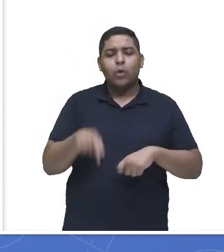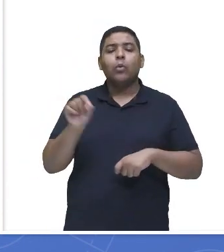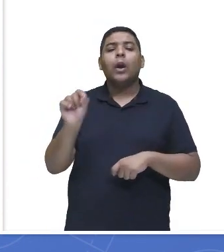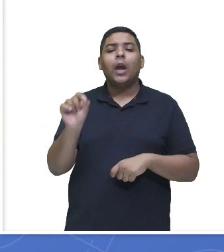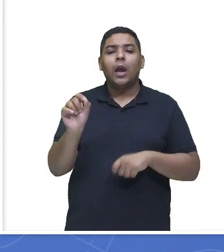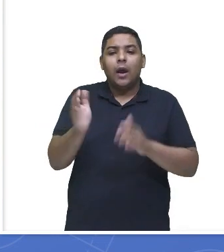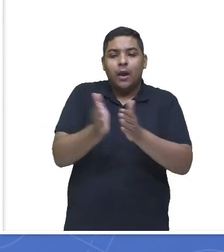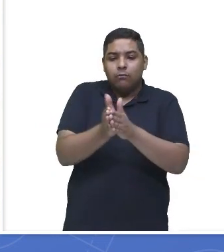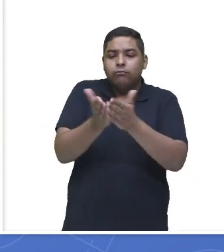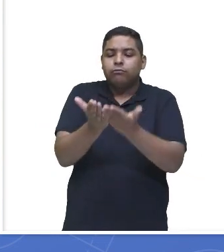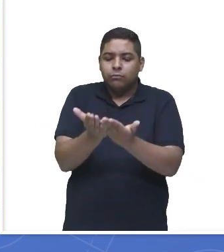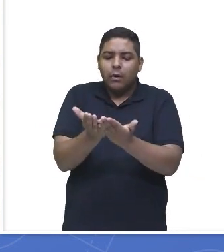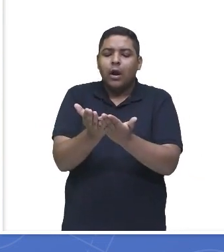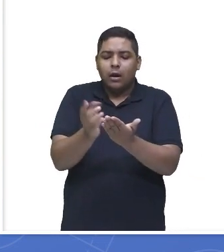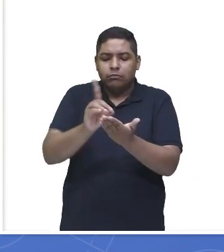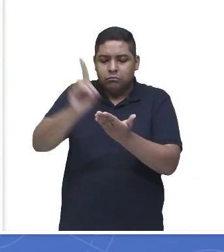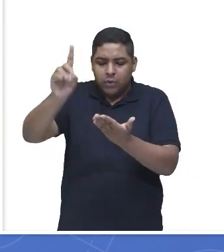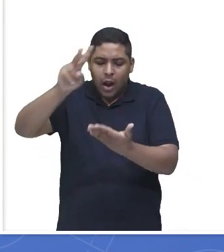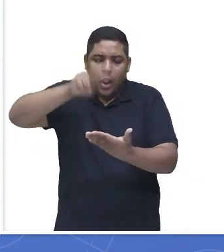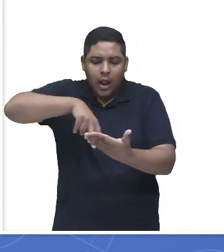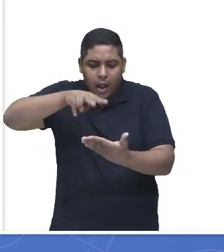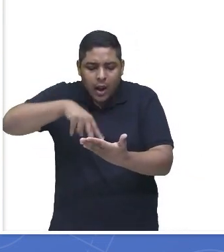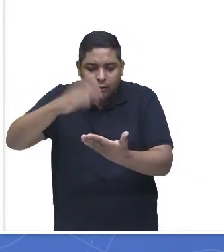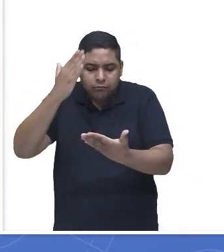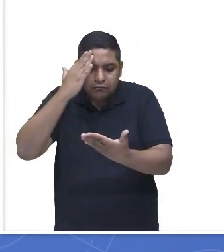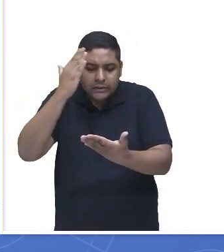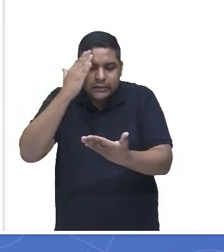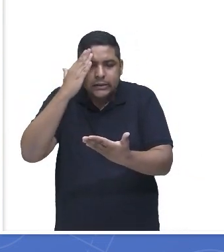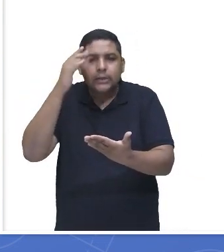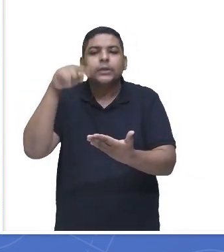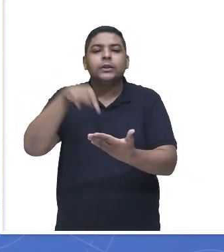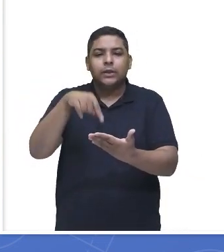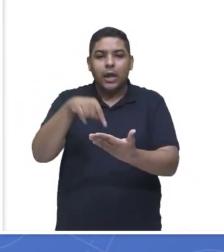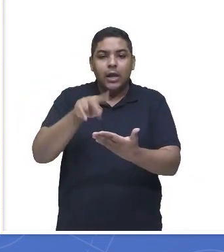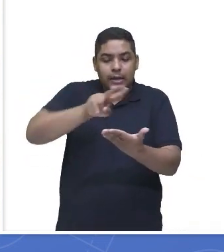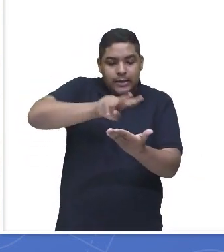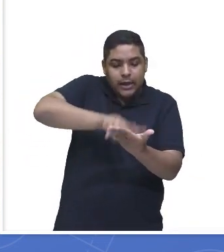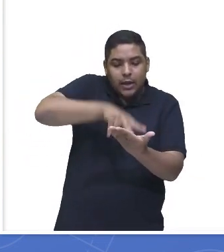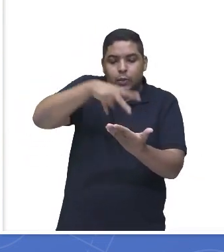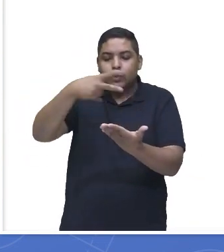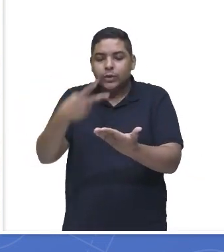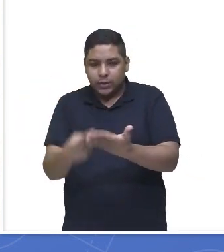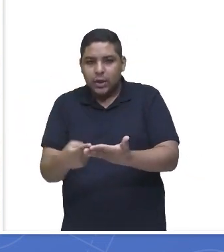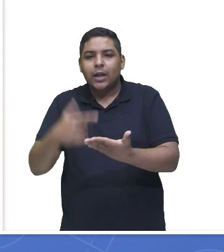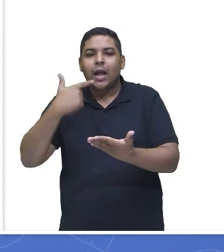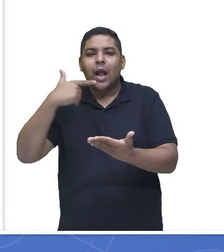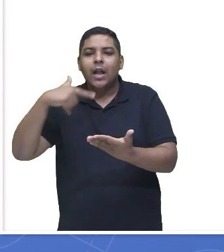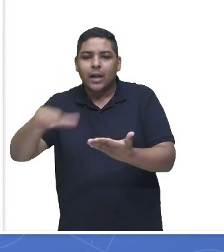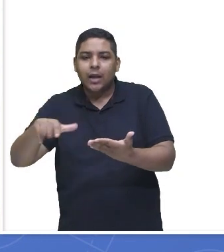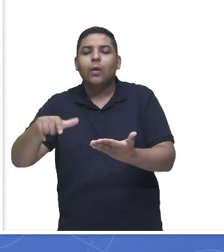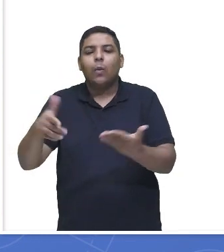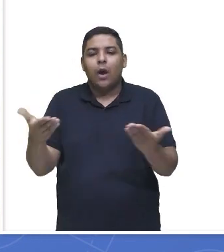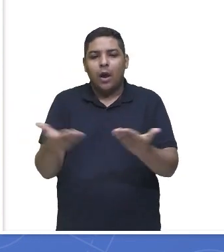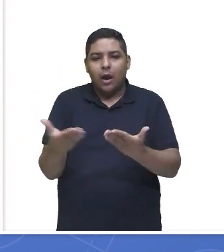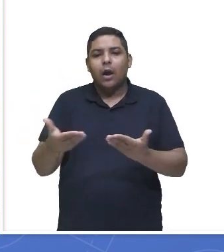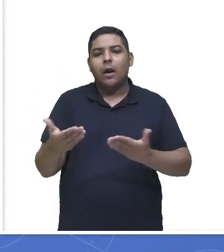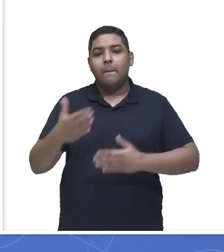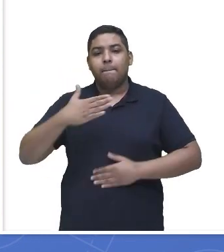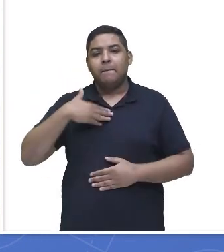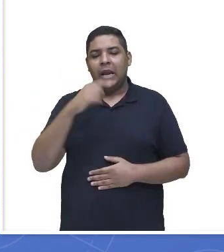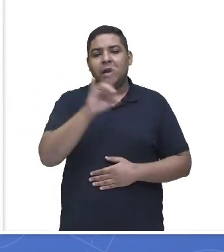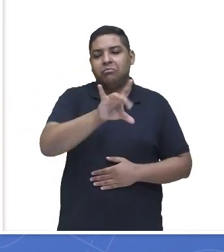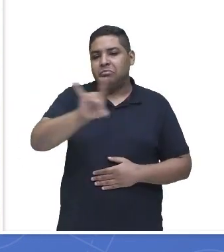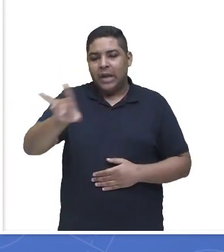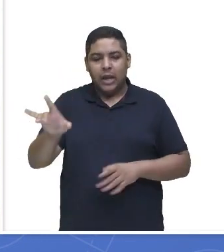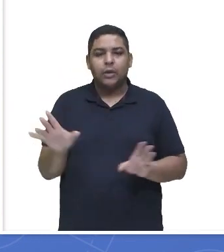né? Nós começamos a entender melhor, por quê? Porque ela foi traduzida ela foi traduzida. Então essa reforma protestante fez